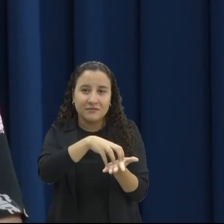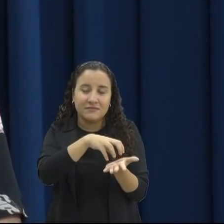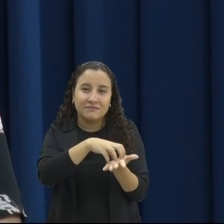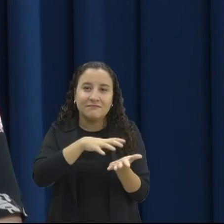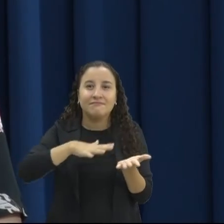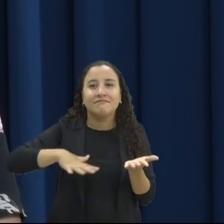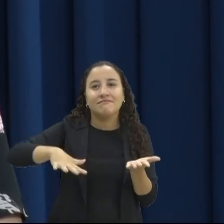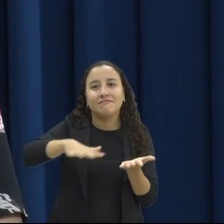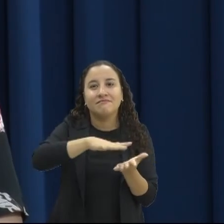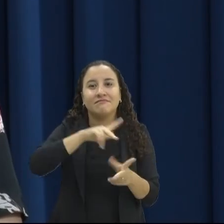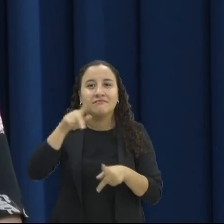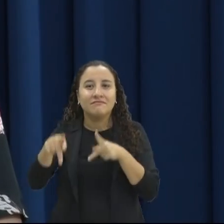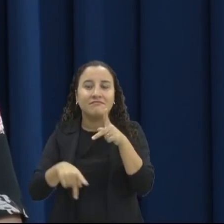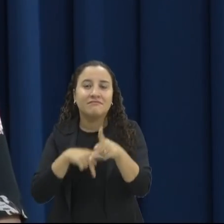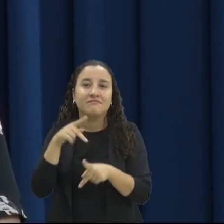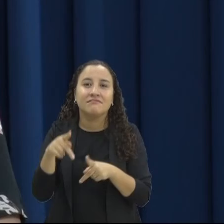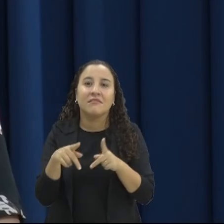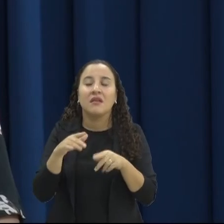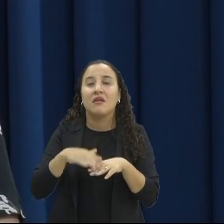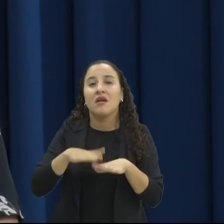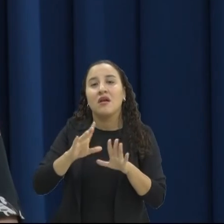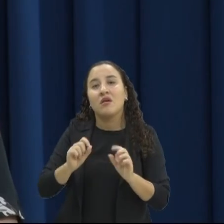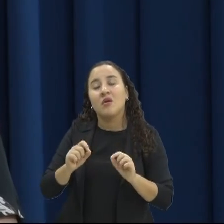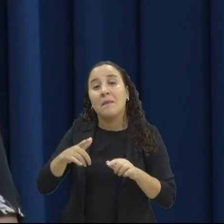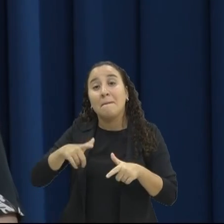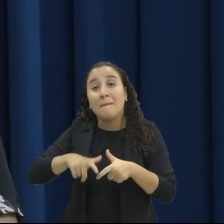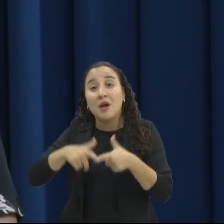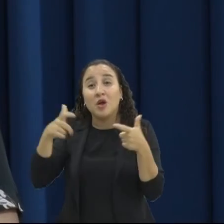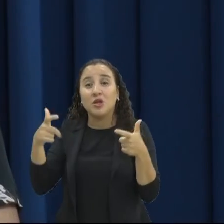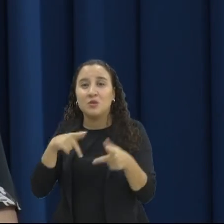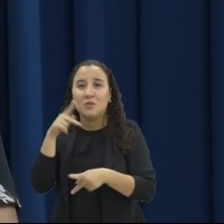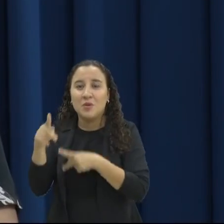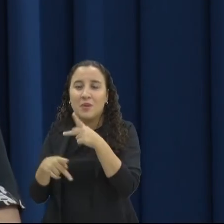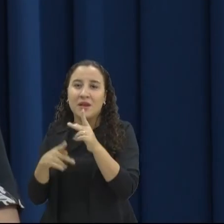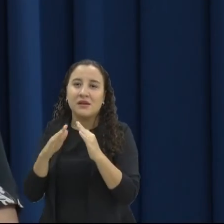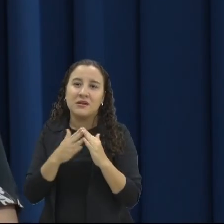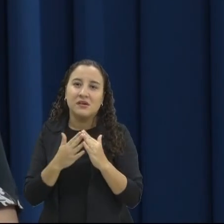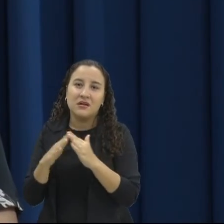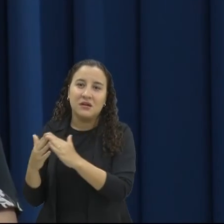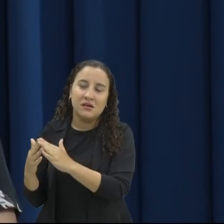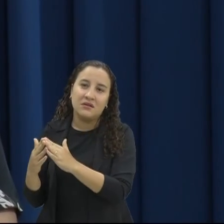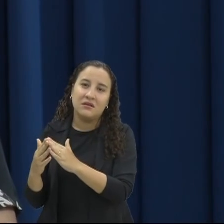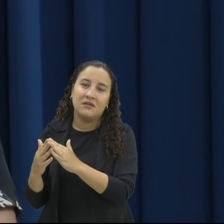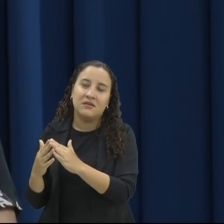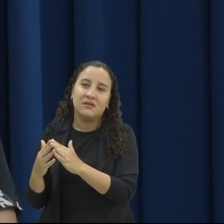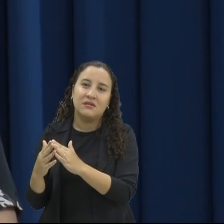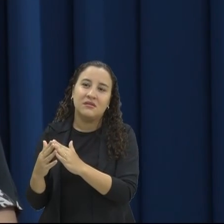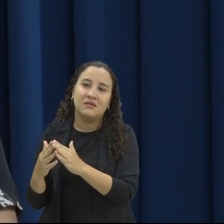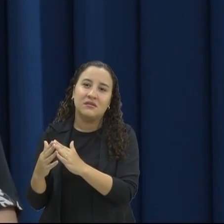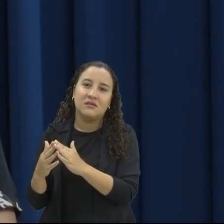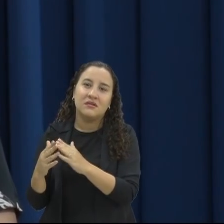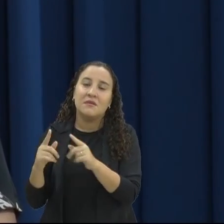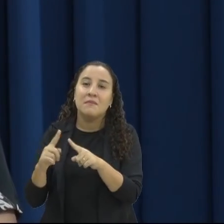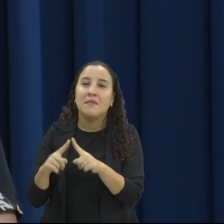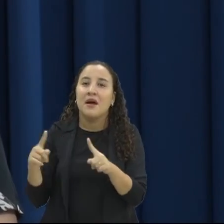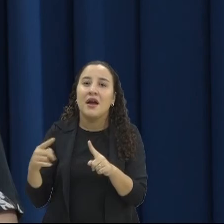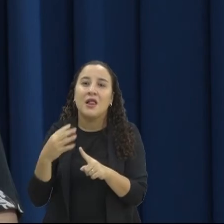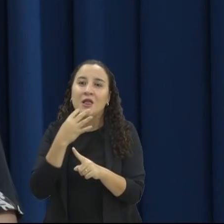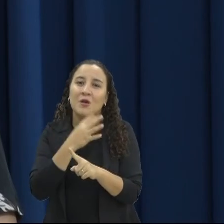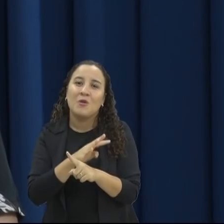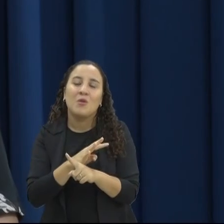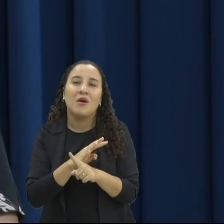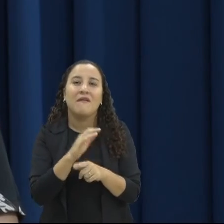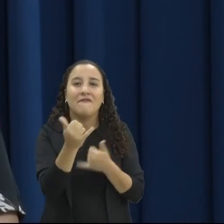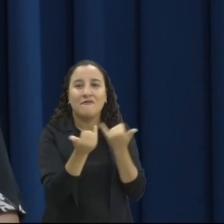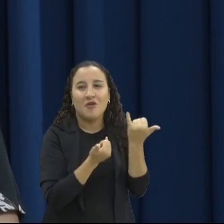boa parte da população está nas periferias distantes e não conhece o caminho das políticas